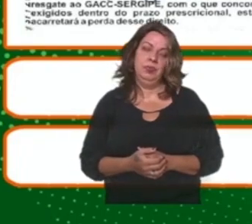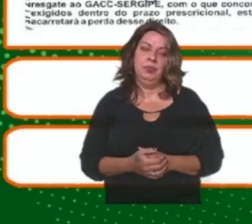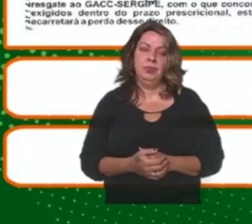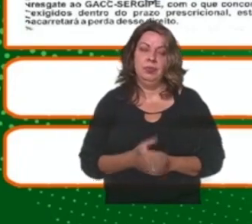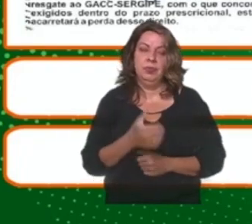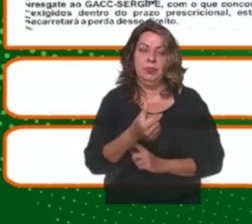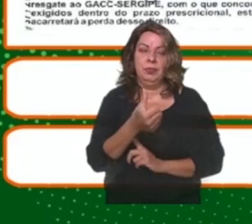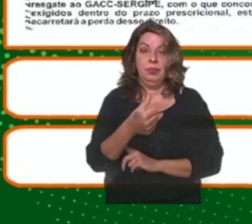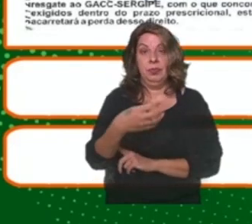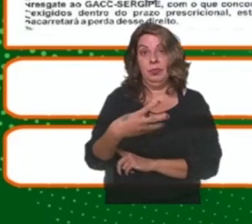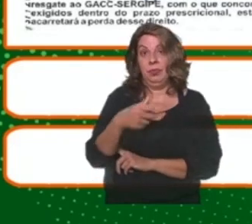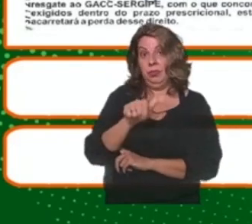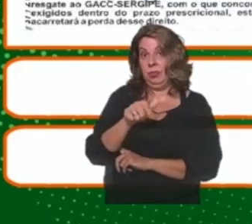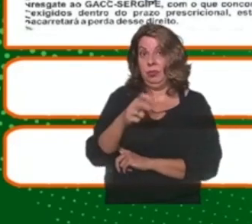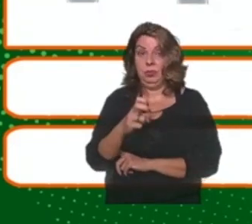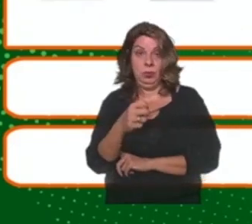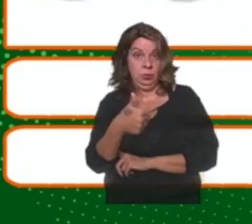com